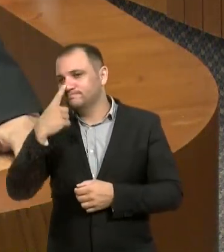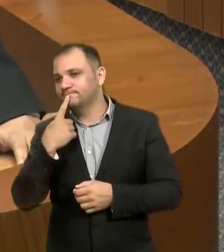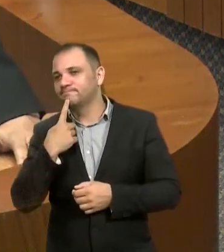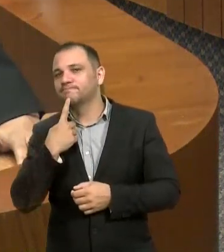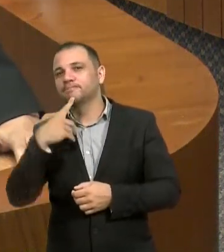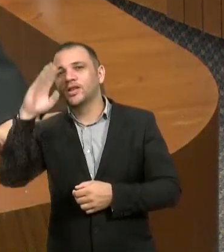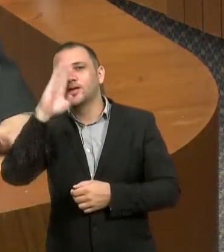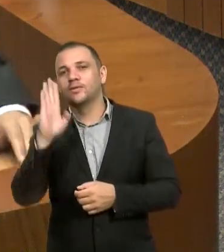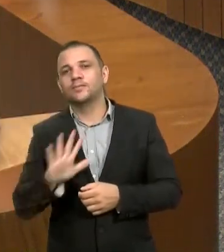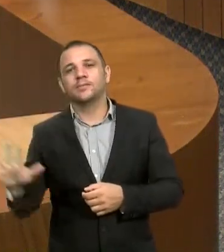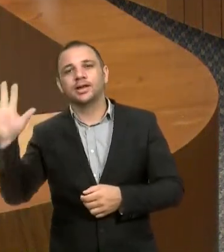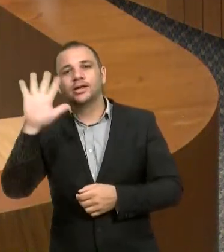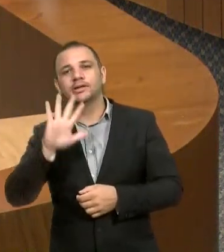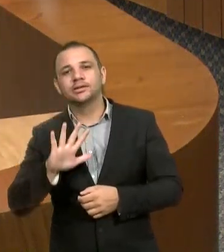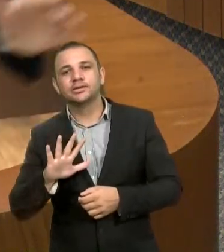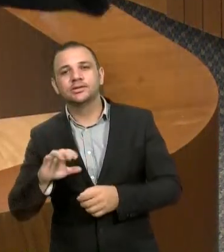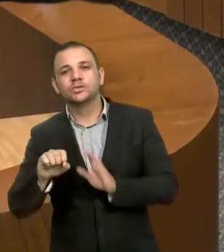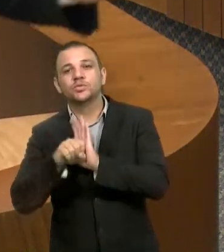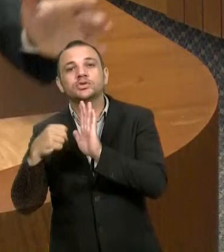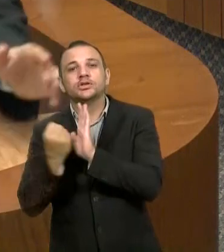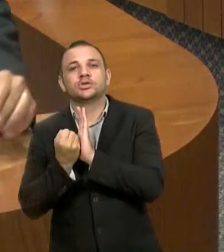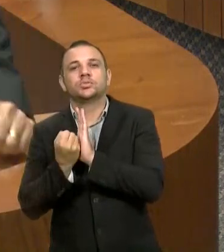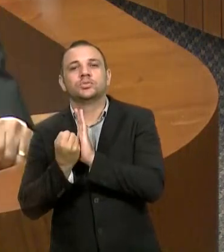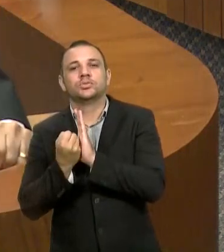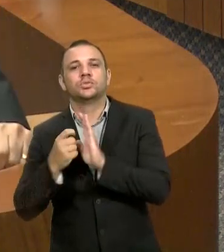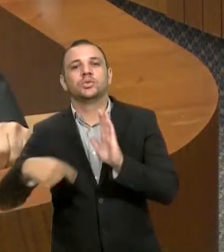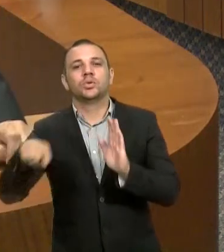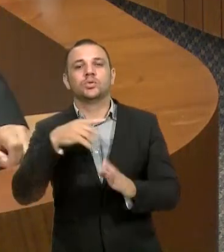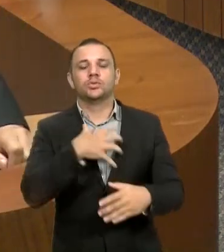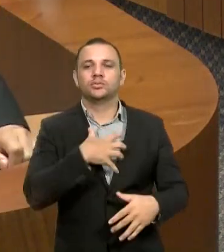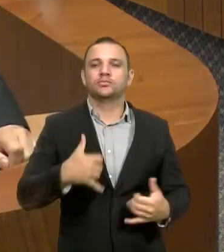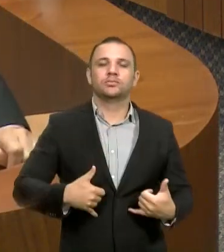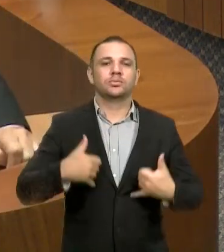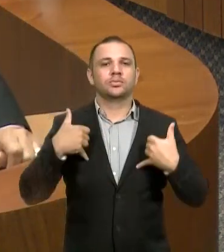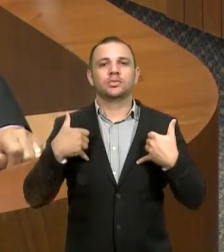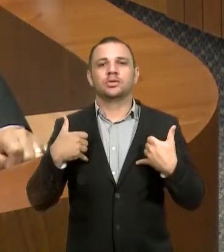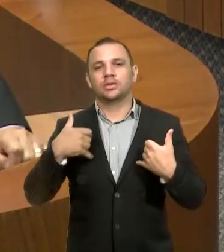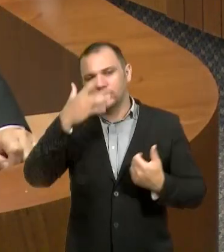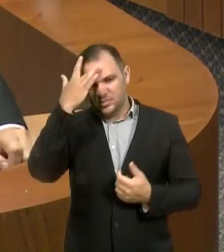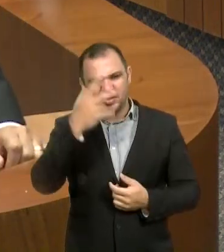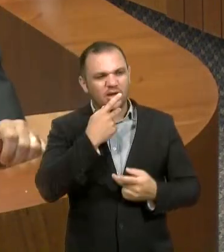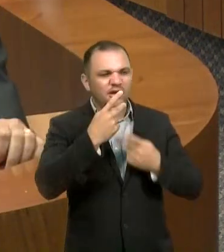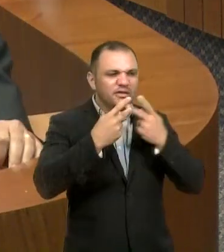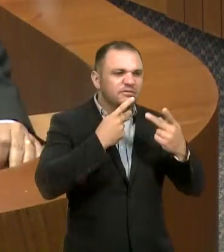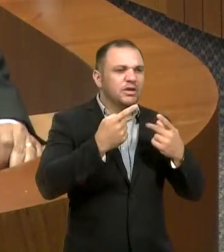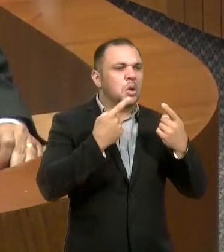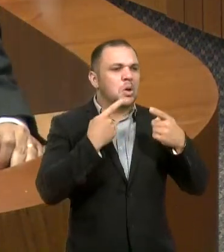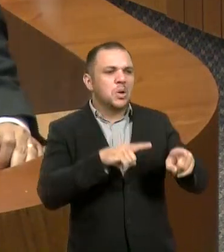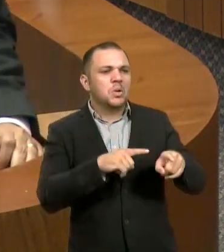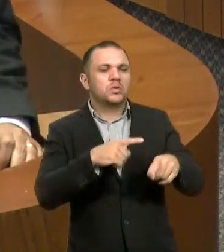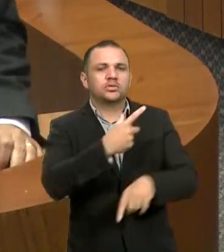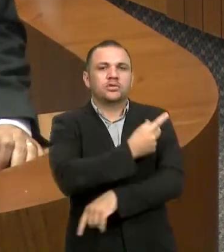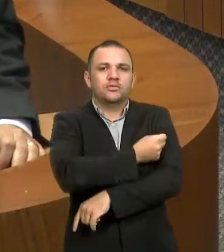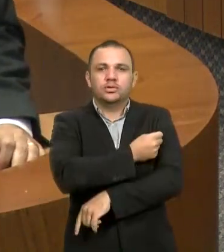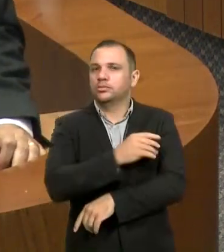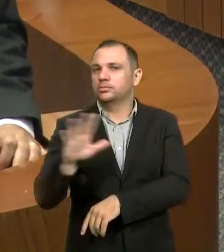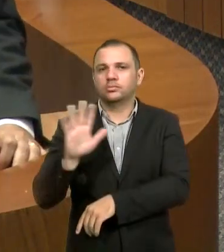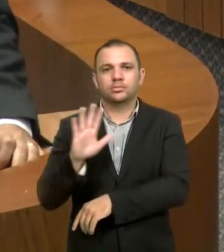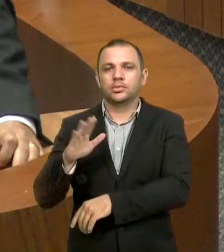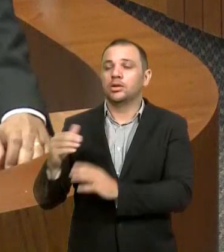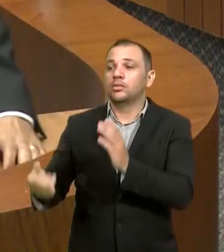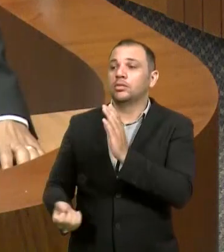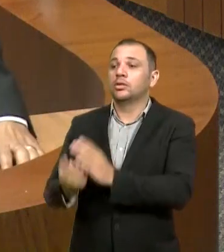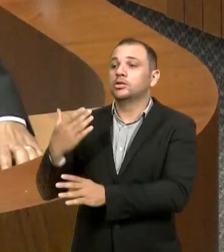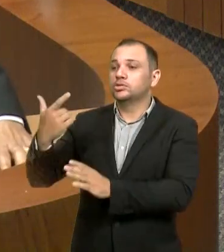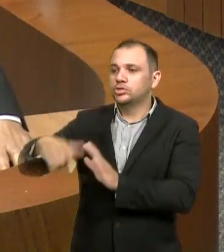nos orgulha. Sai de uma vez o negacionismo antivacina e entra um programa